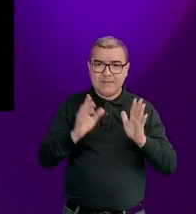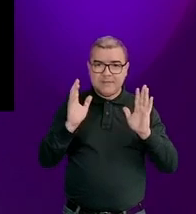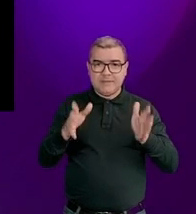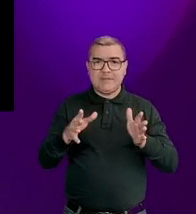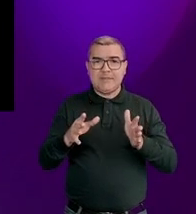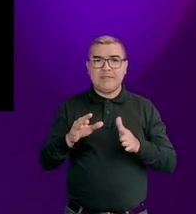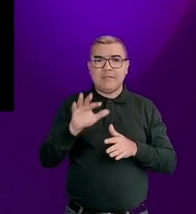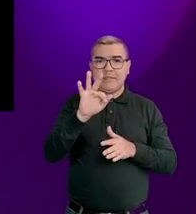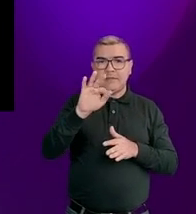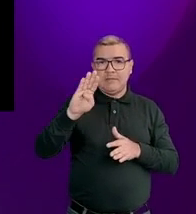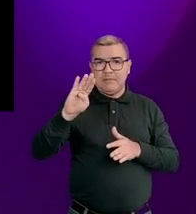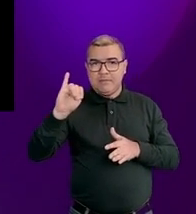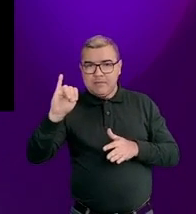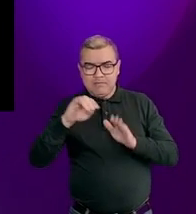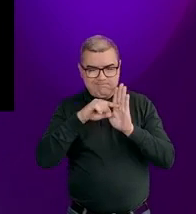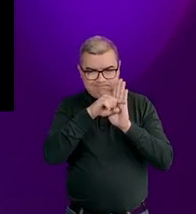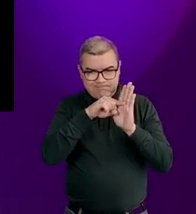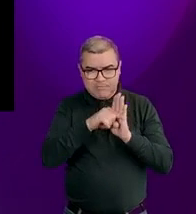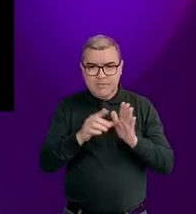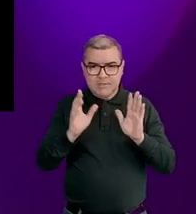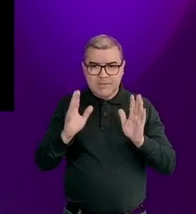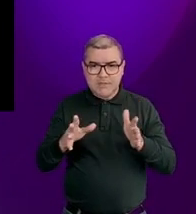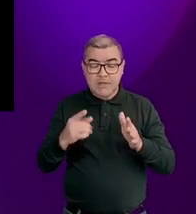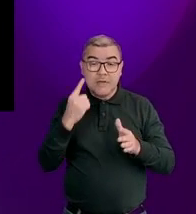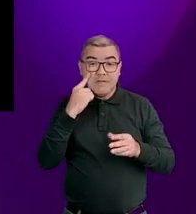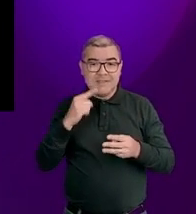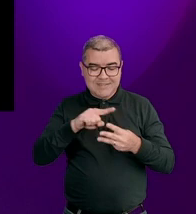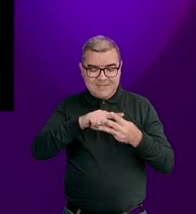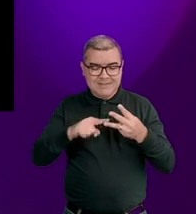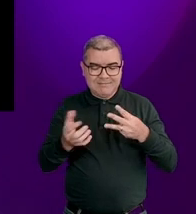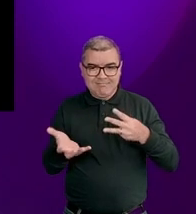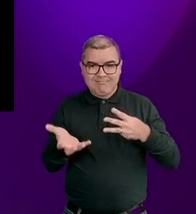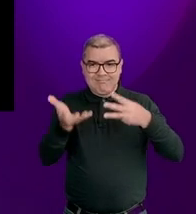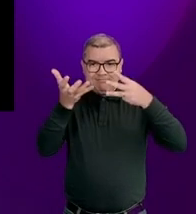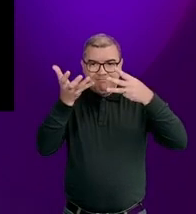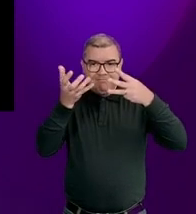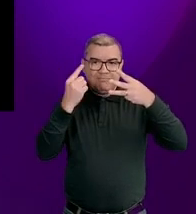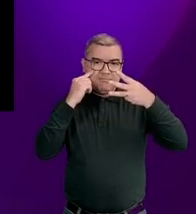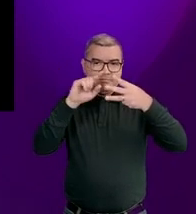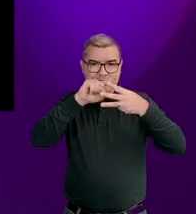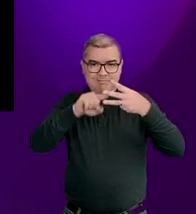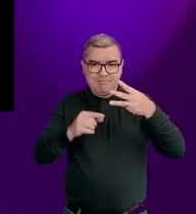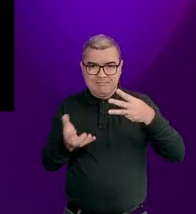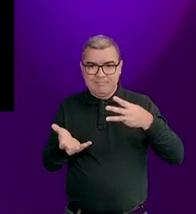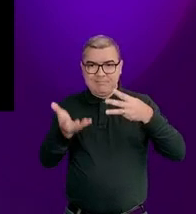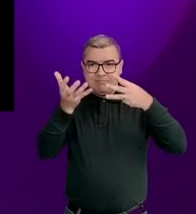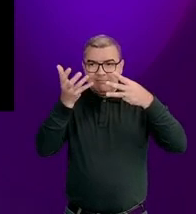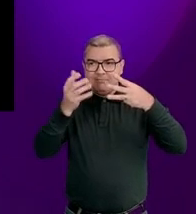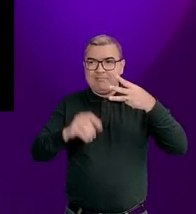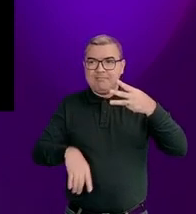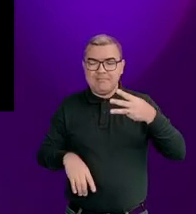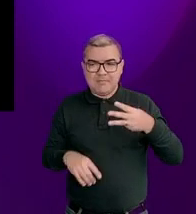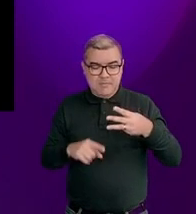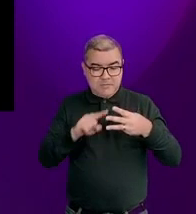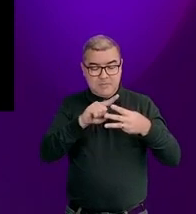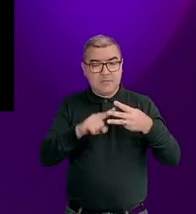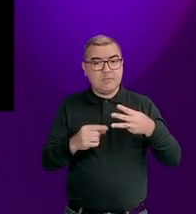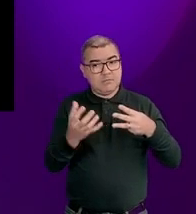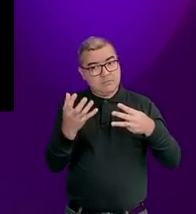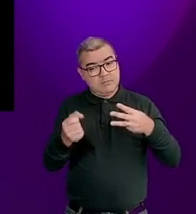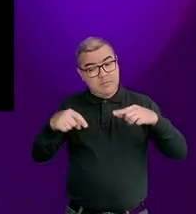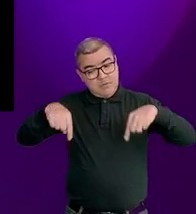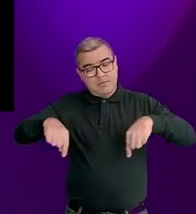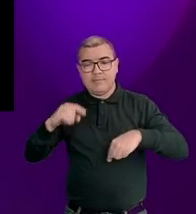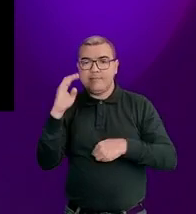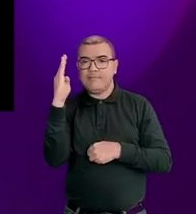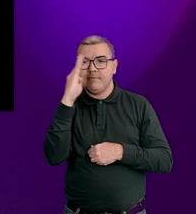pelo FDA, e eu destaquei os três construtos, né, que estão aprovados no